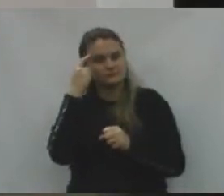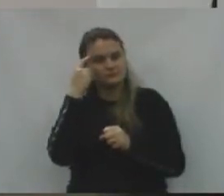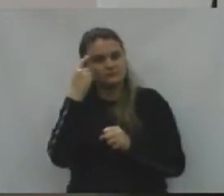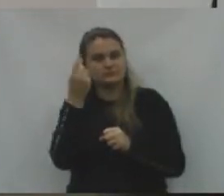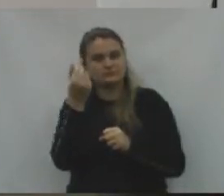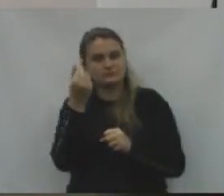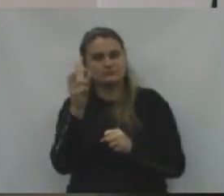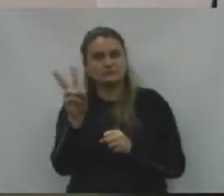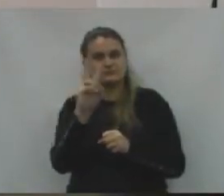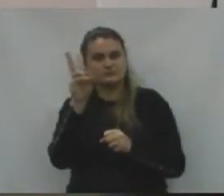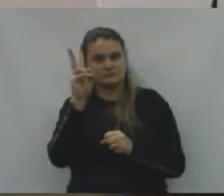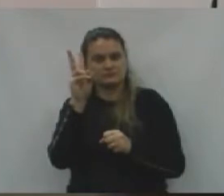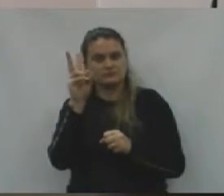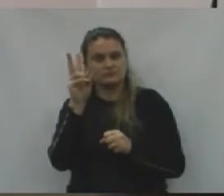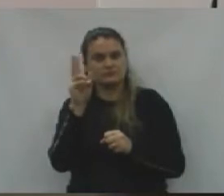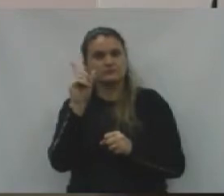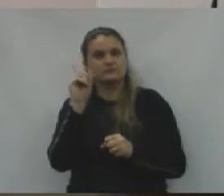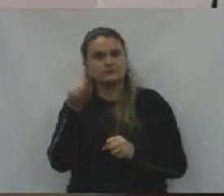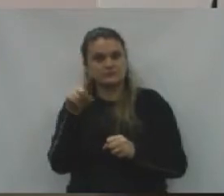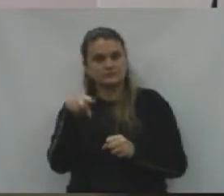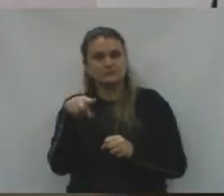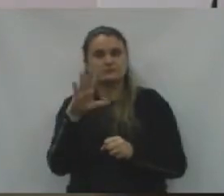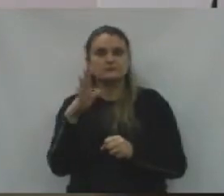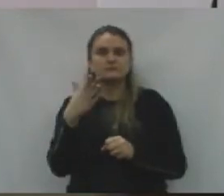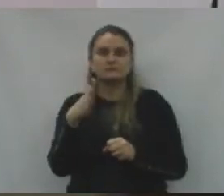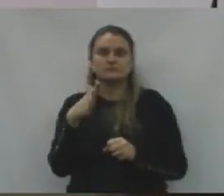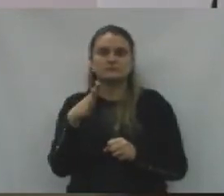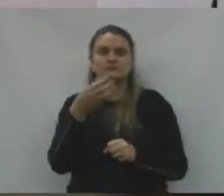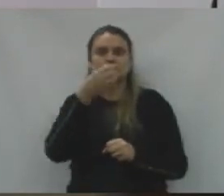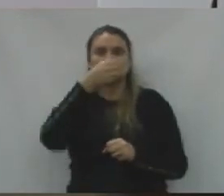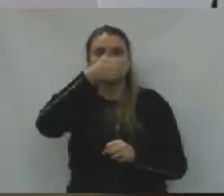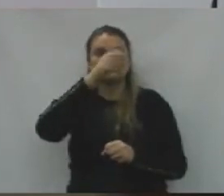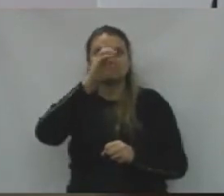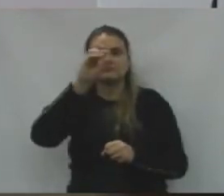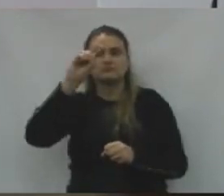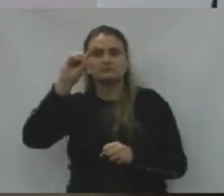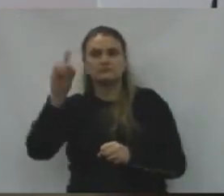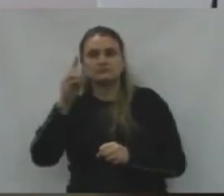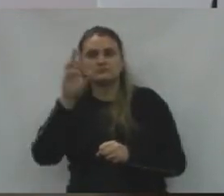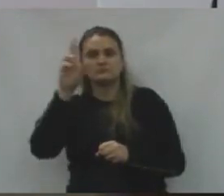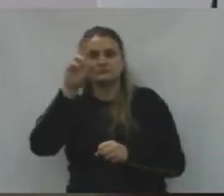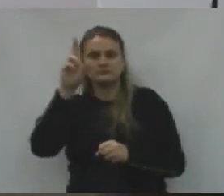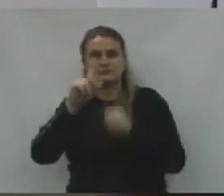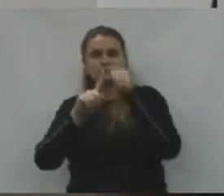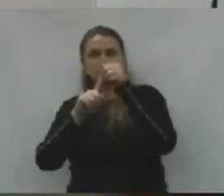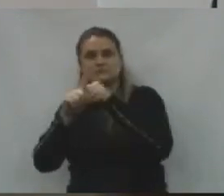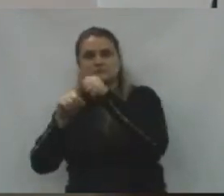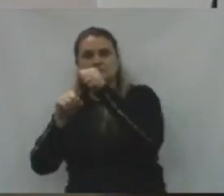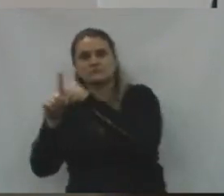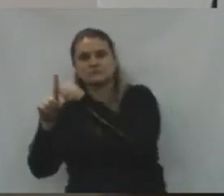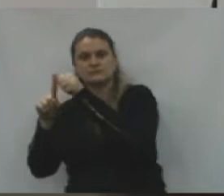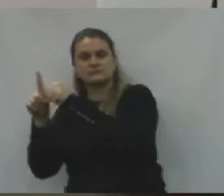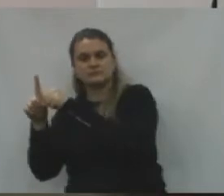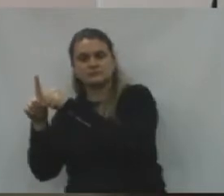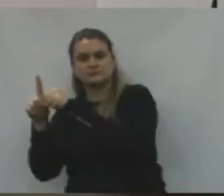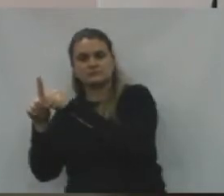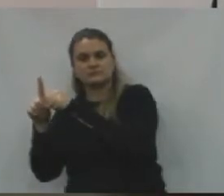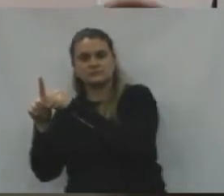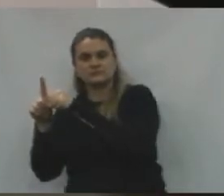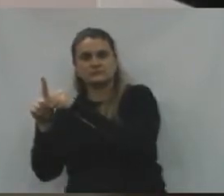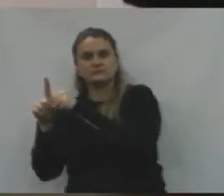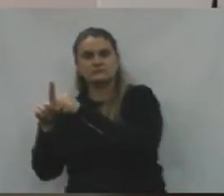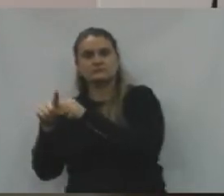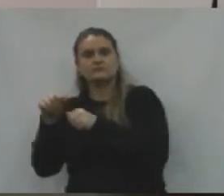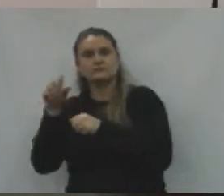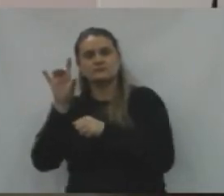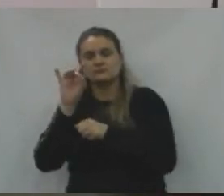pensando inclusive em preços de mercado, são aproximadamente R$100 mil mensais que deixam de sair dos